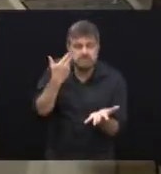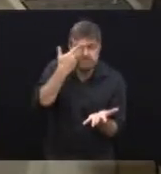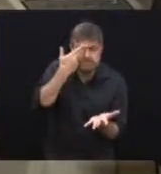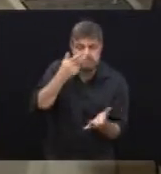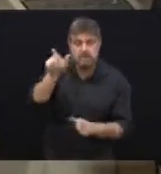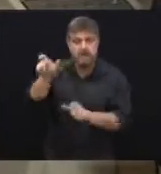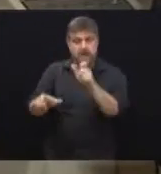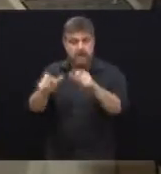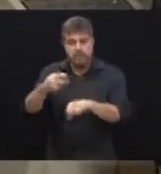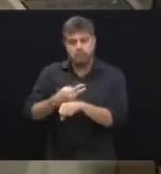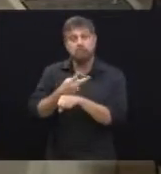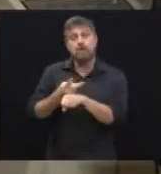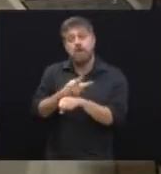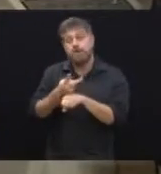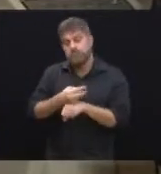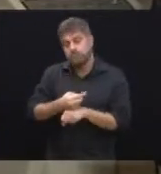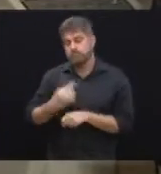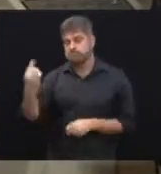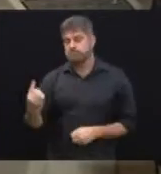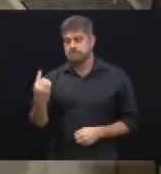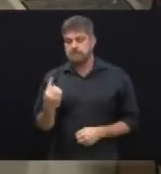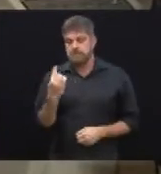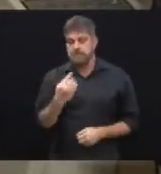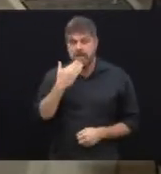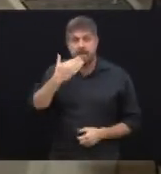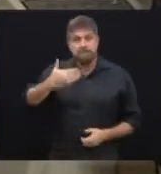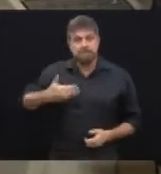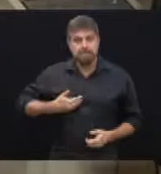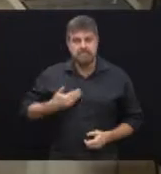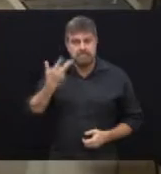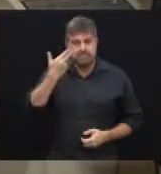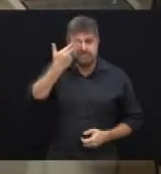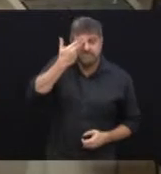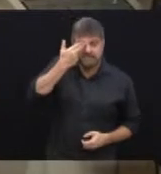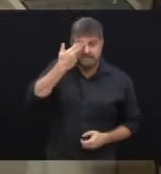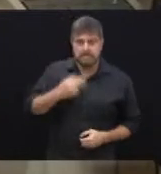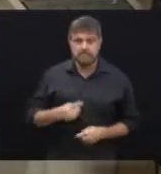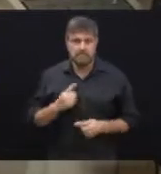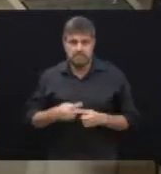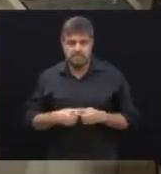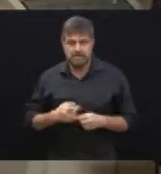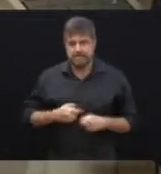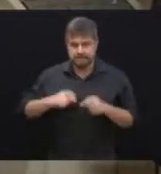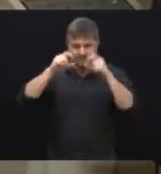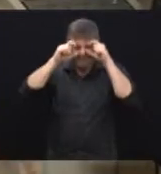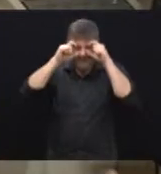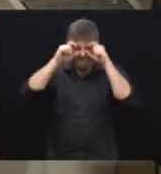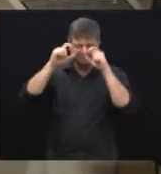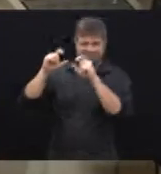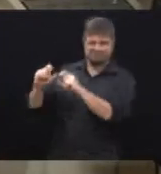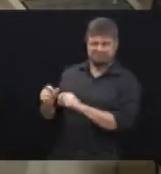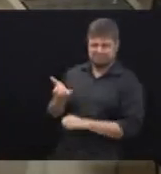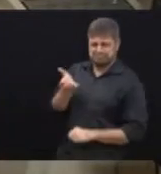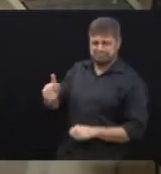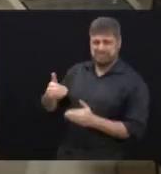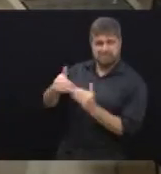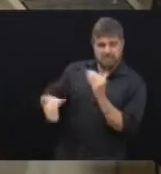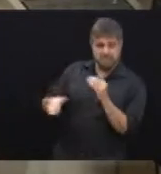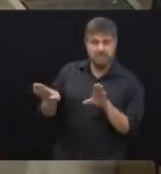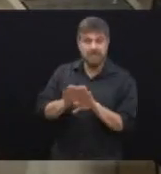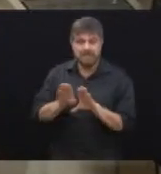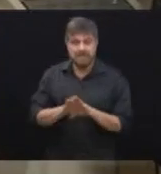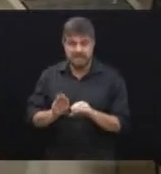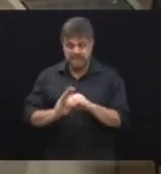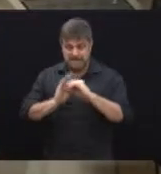os pacientes que nos buscam para cirurgias oftalmológicas mesmo. Então, cirurgia refrativa para tirar a dependência do uso dos óculos